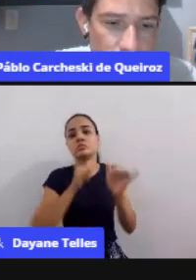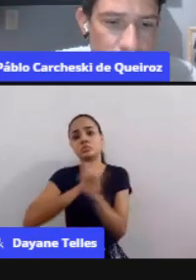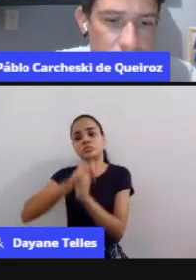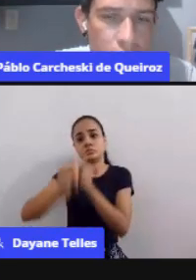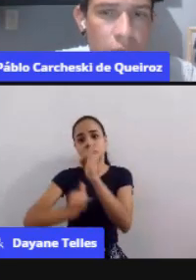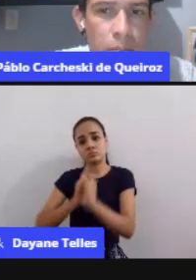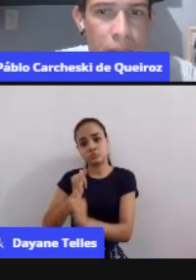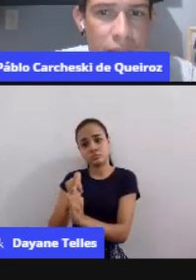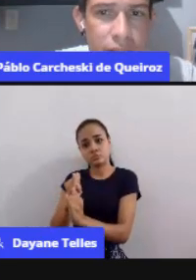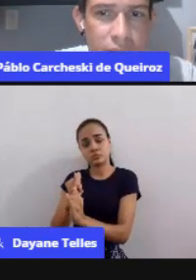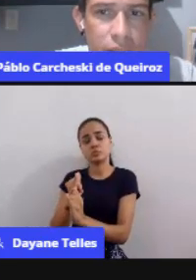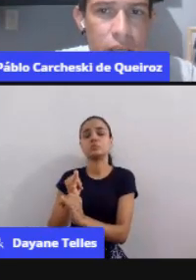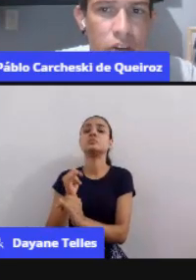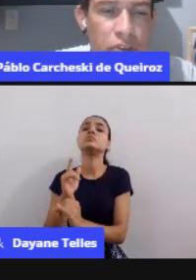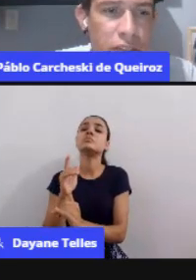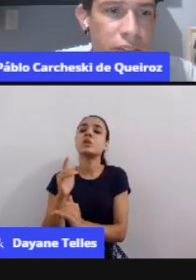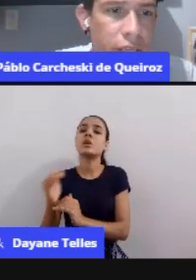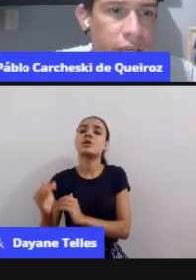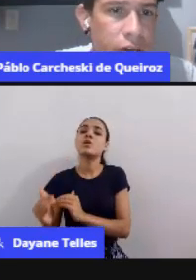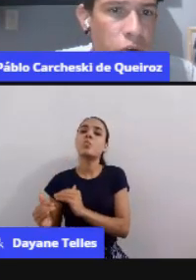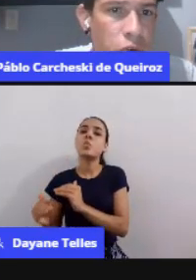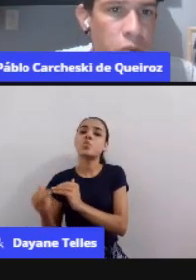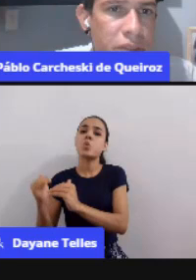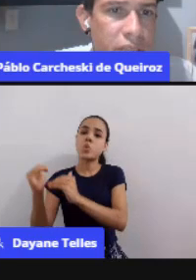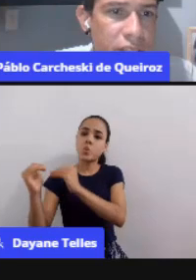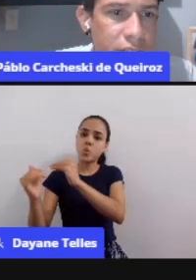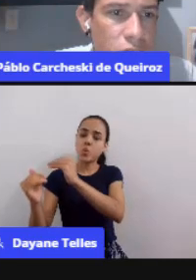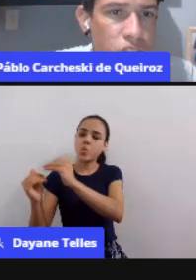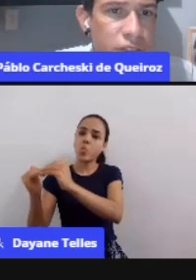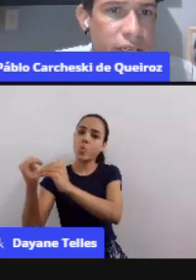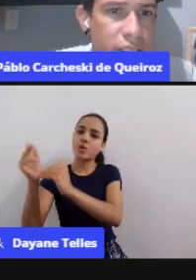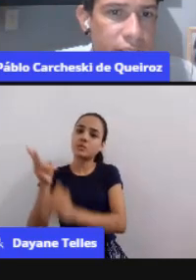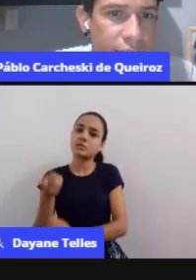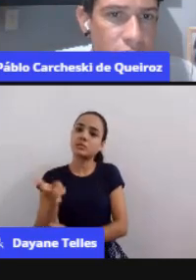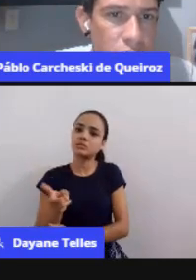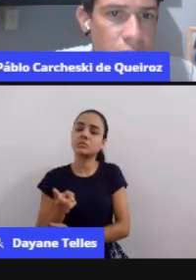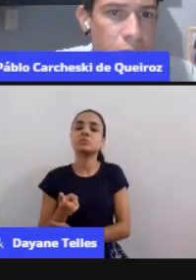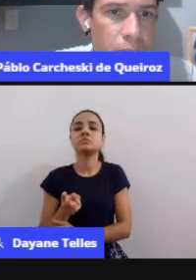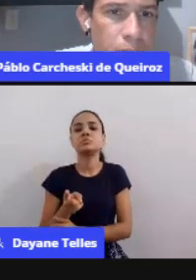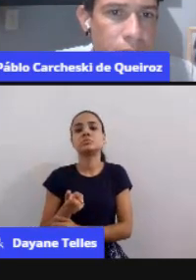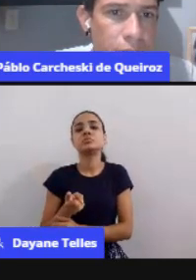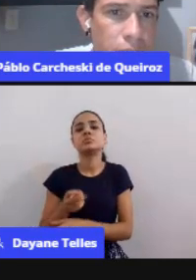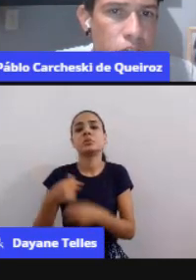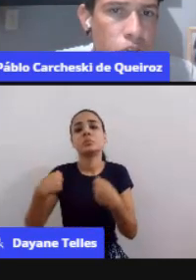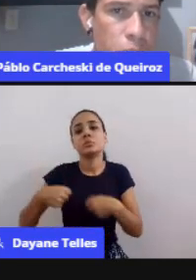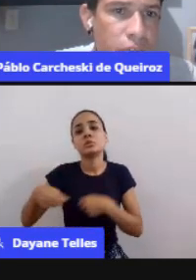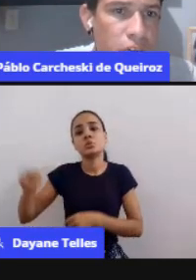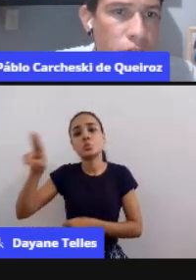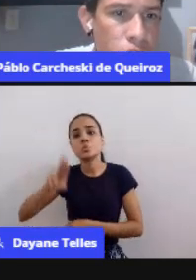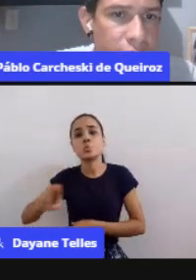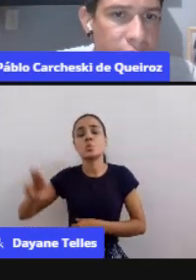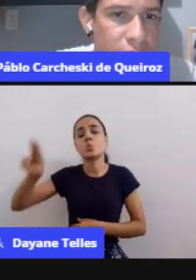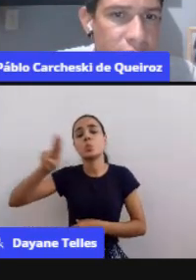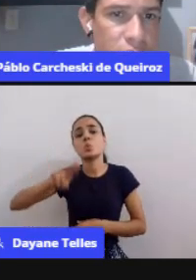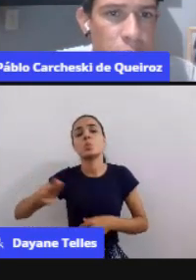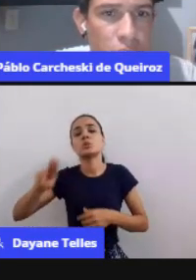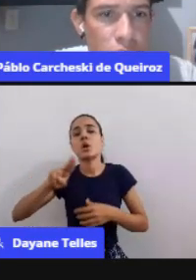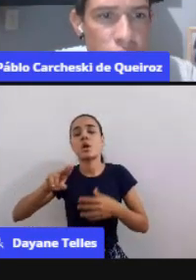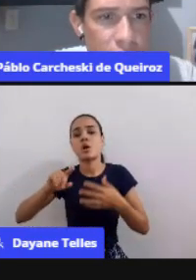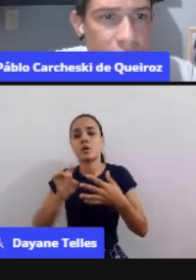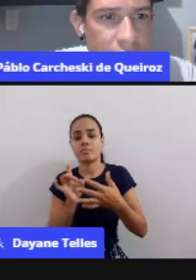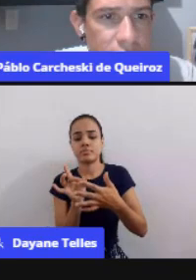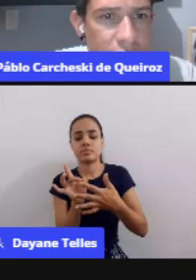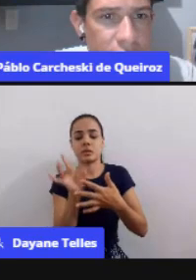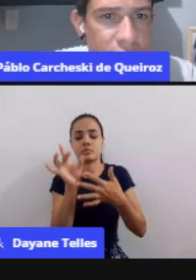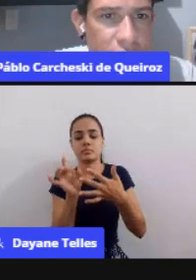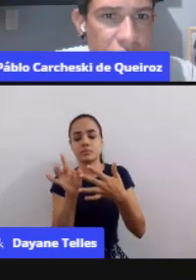outras formações. Basta eu fazer uma seleção, utilizar critérios, né, do porquê que eu vou usar aquela questão, porquê